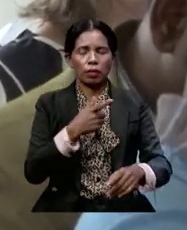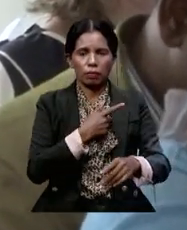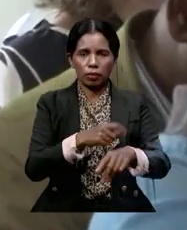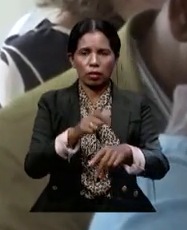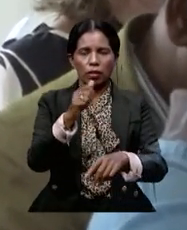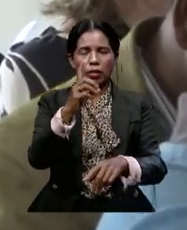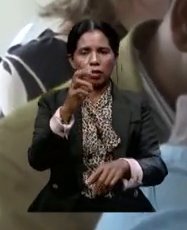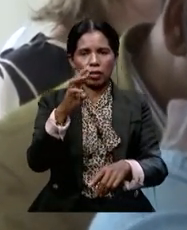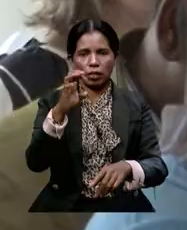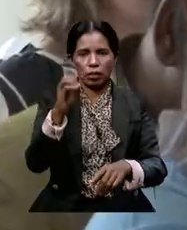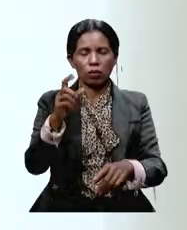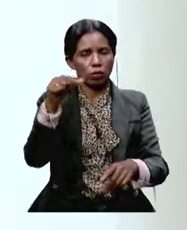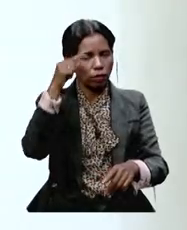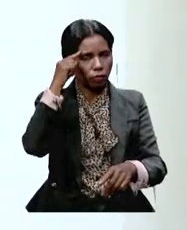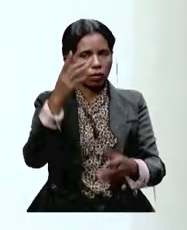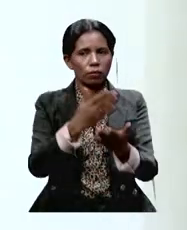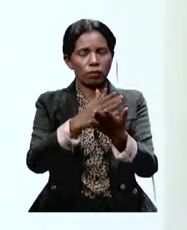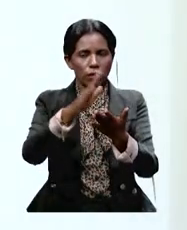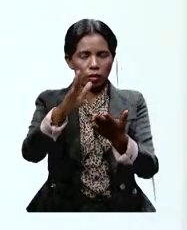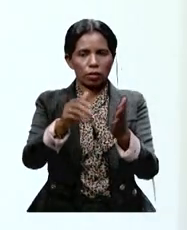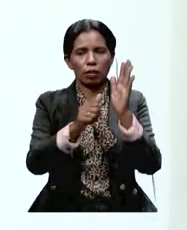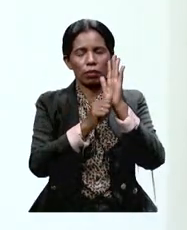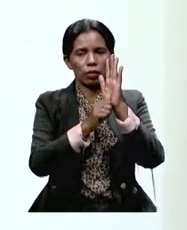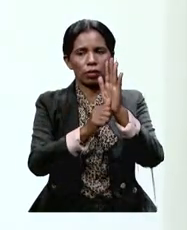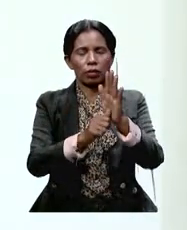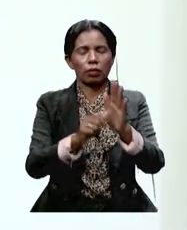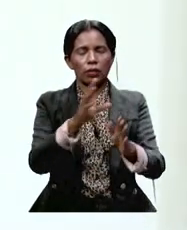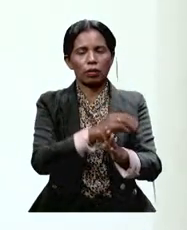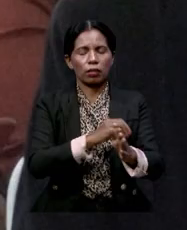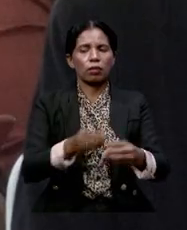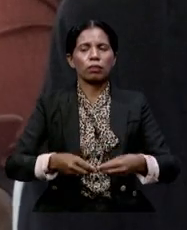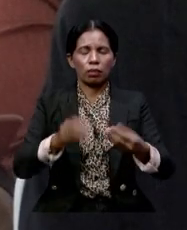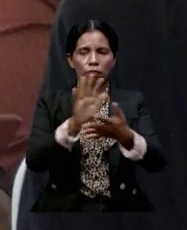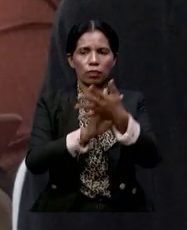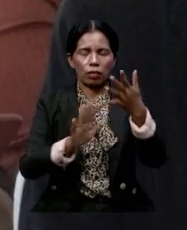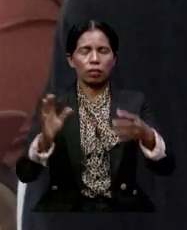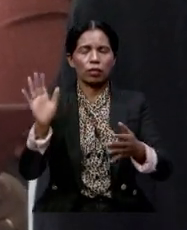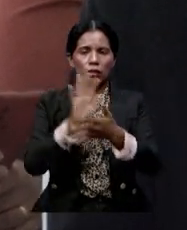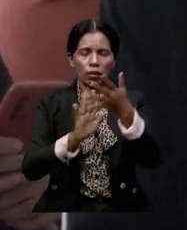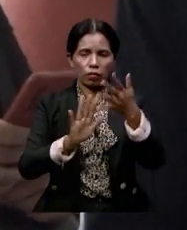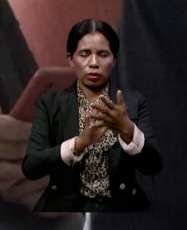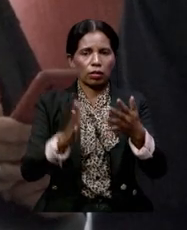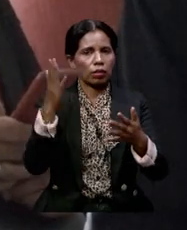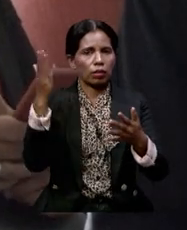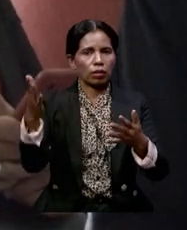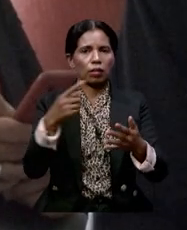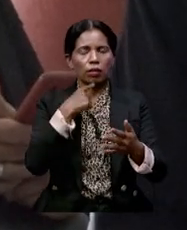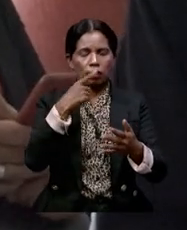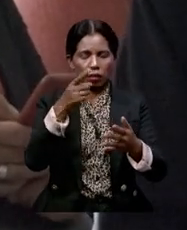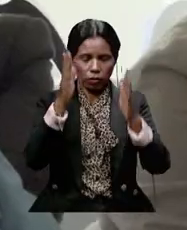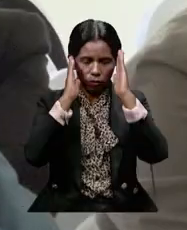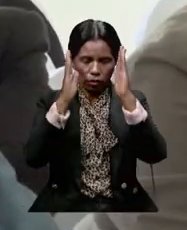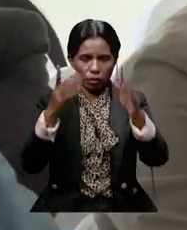Togo Ateten, governo mos partilha minha apreciação para votos, congratulação, para a celebração refere, nebe